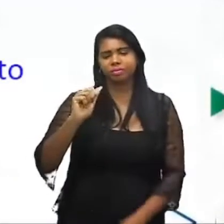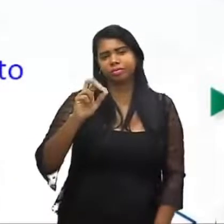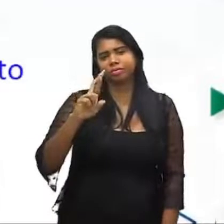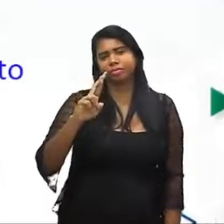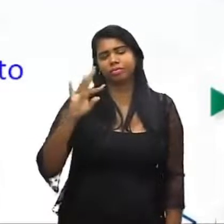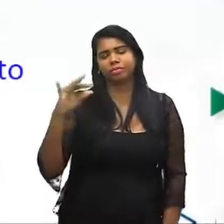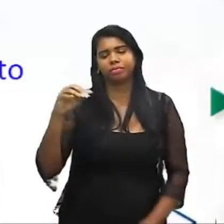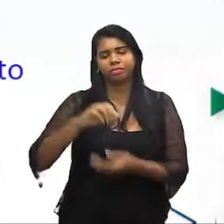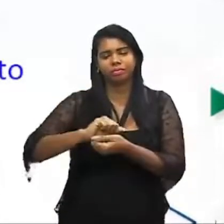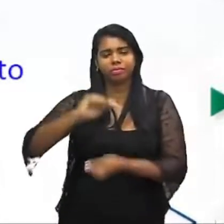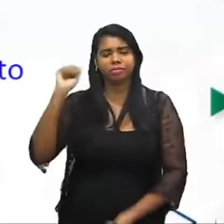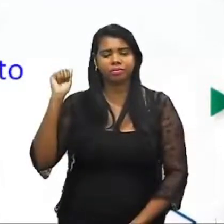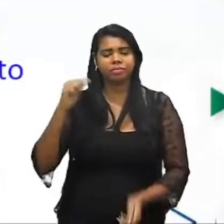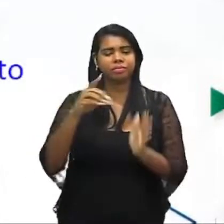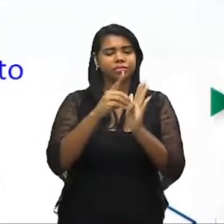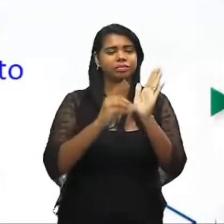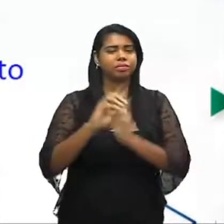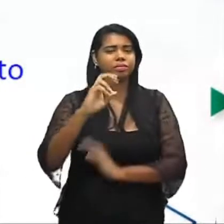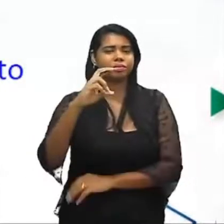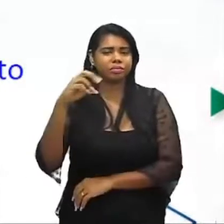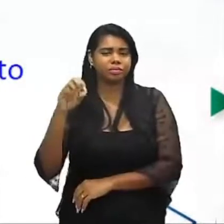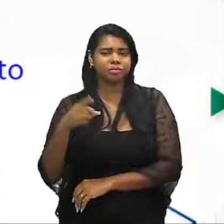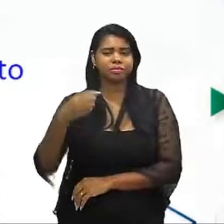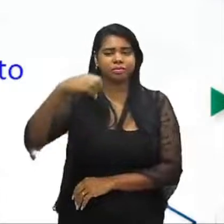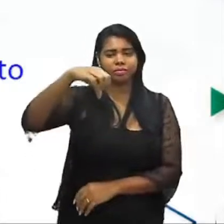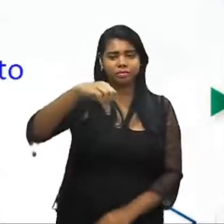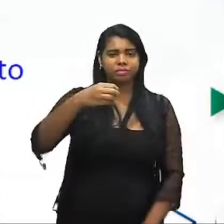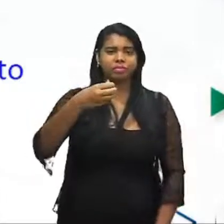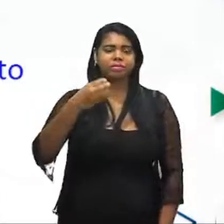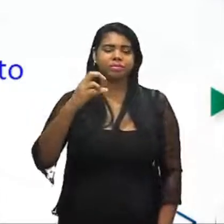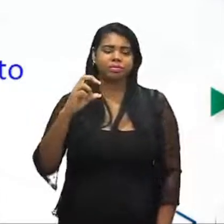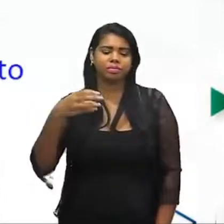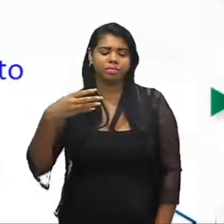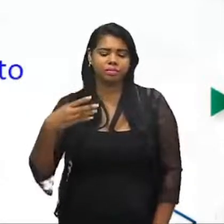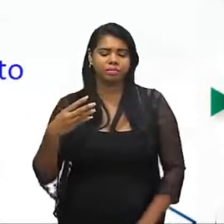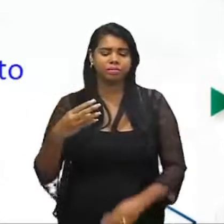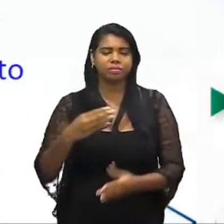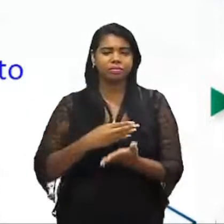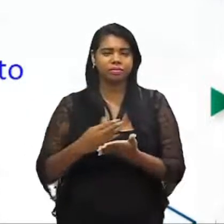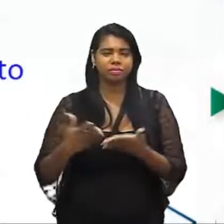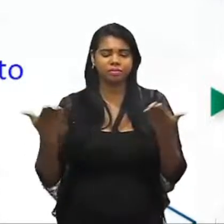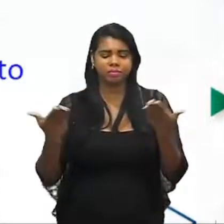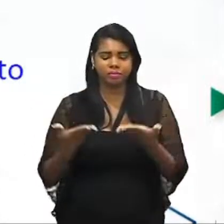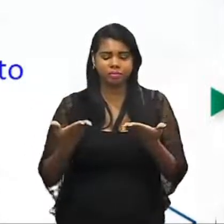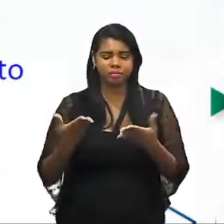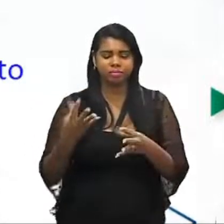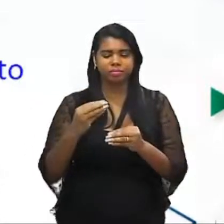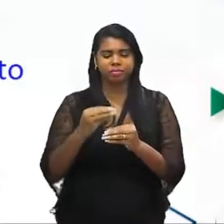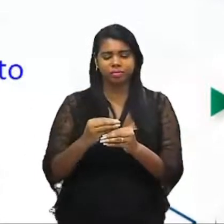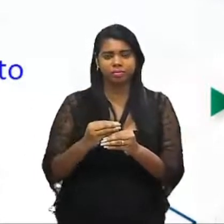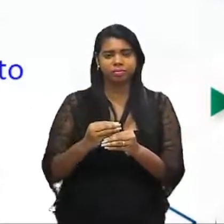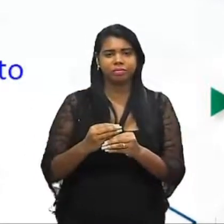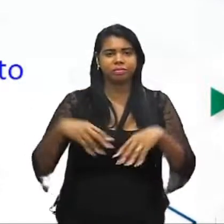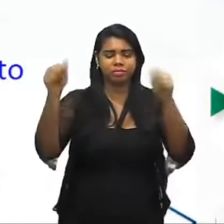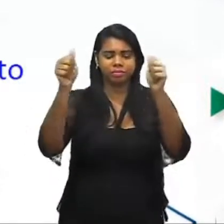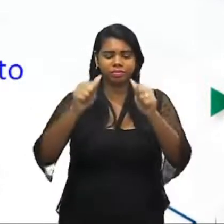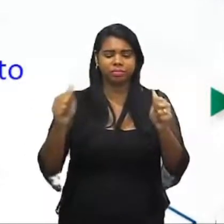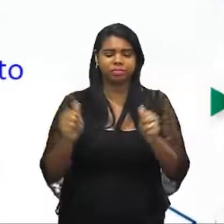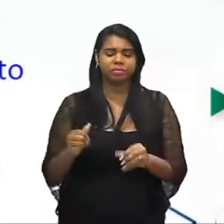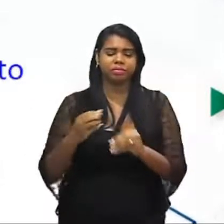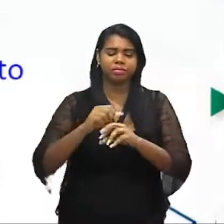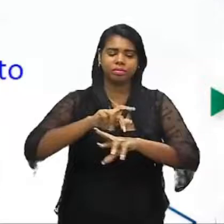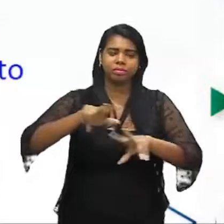na década de 50, em 1964, ele inaugurou o movimento de arte chamado Ribeira, com